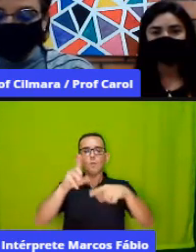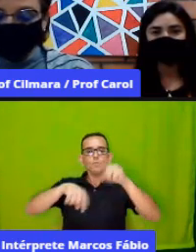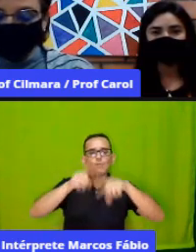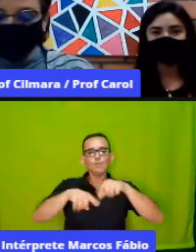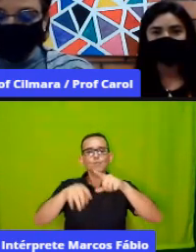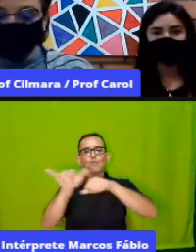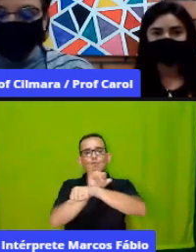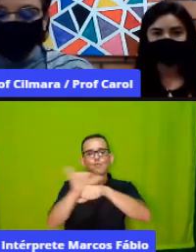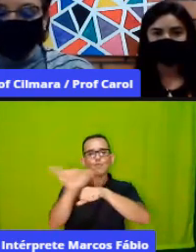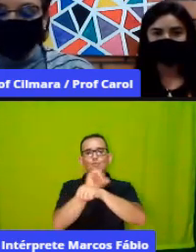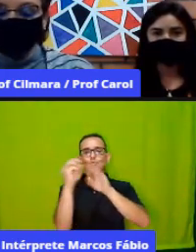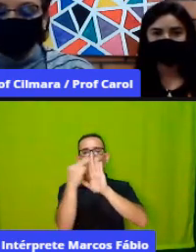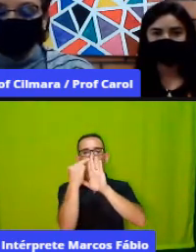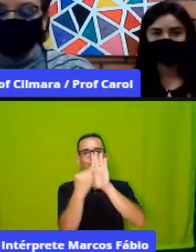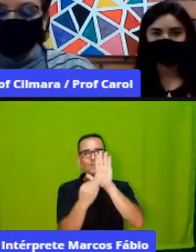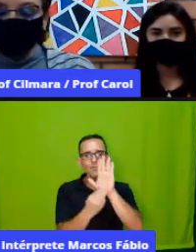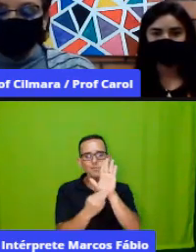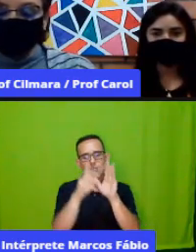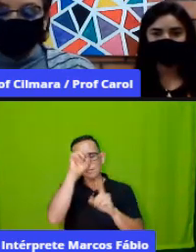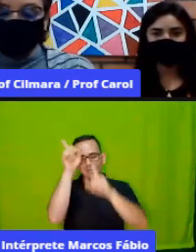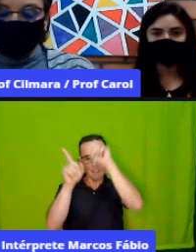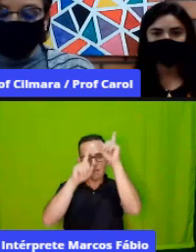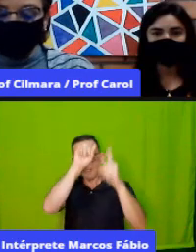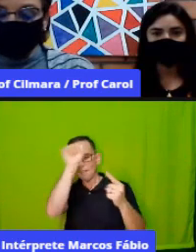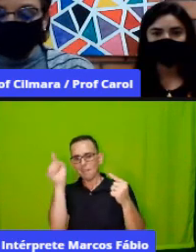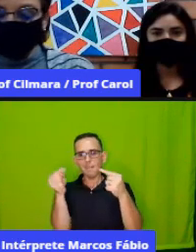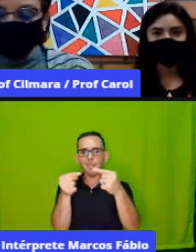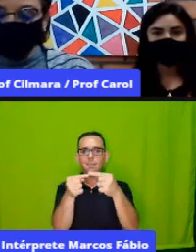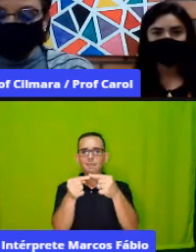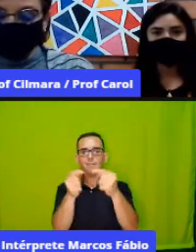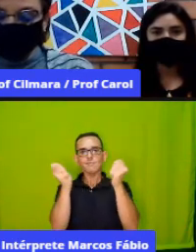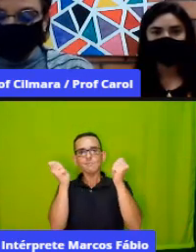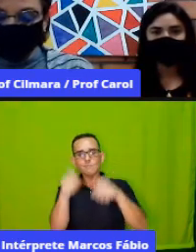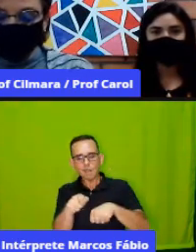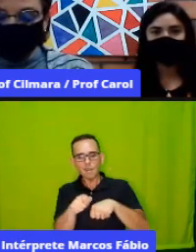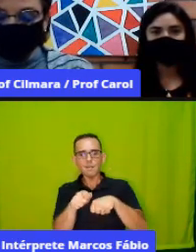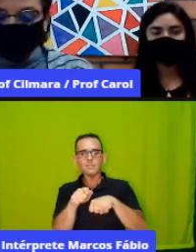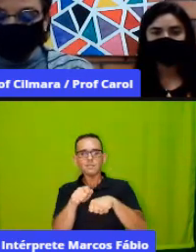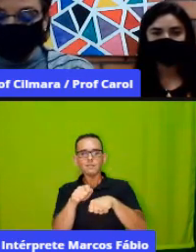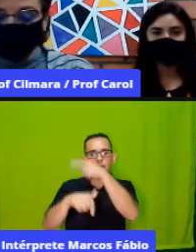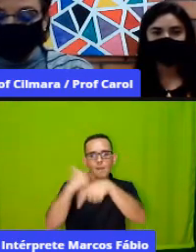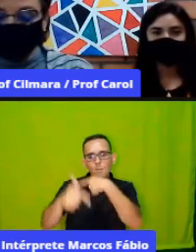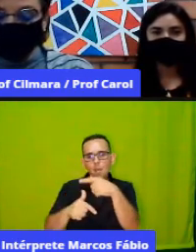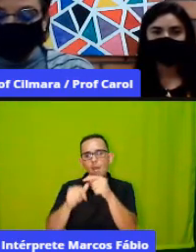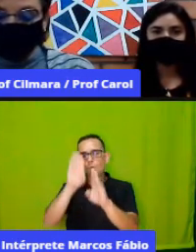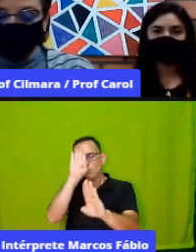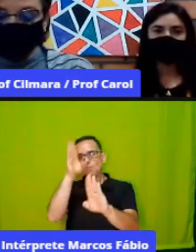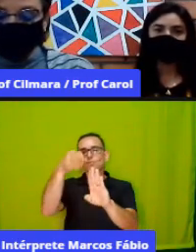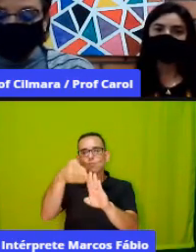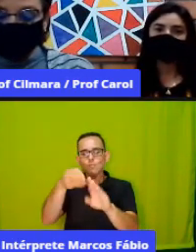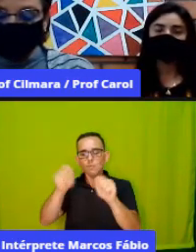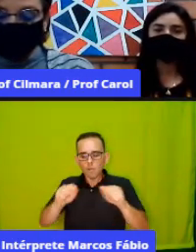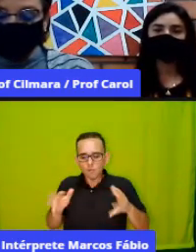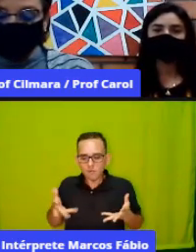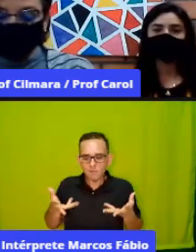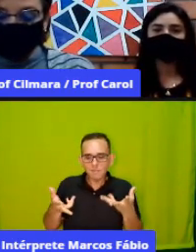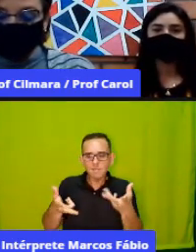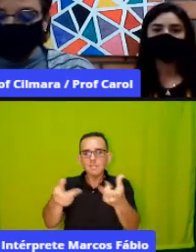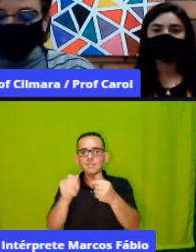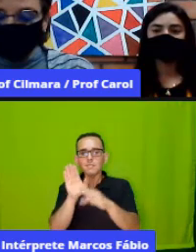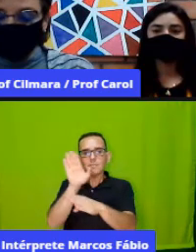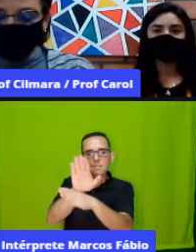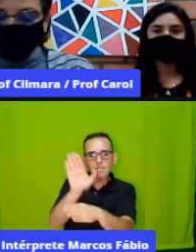recursos, metodologias, estratégias, práticas e serviços que objetivam promover a